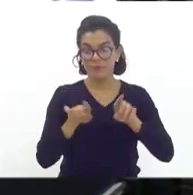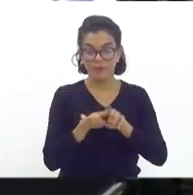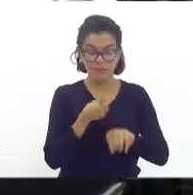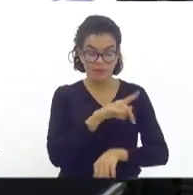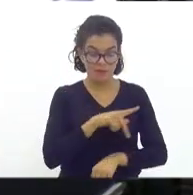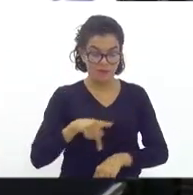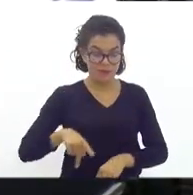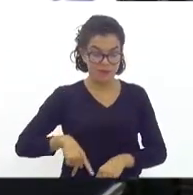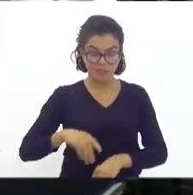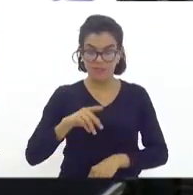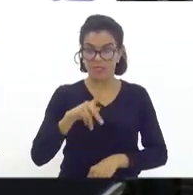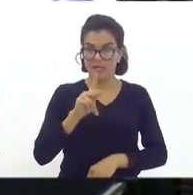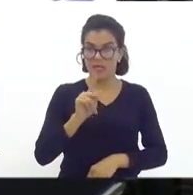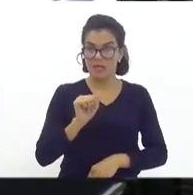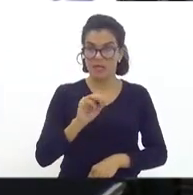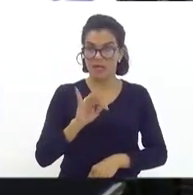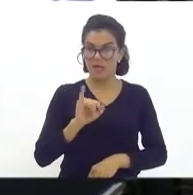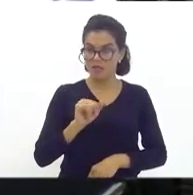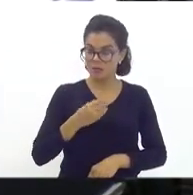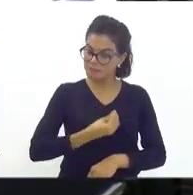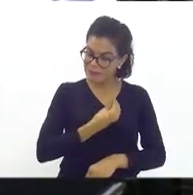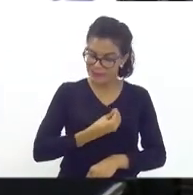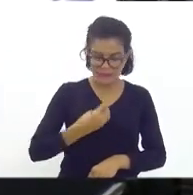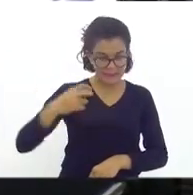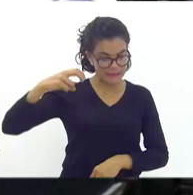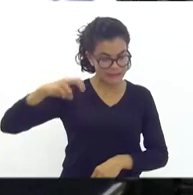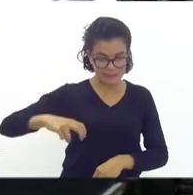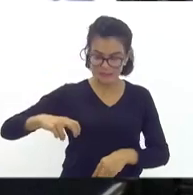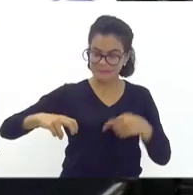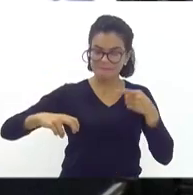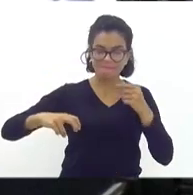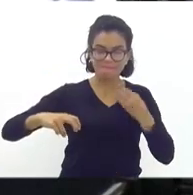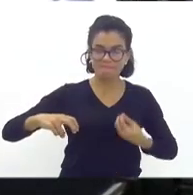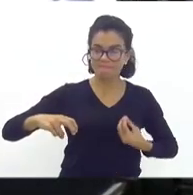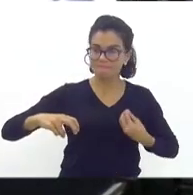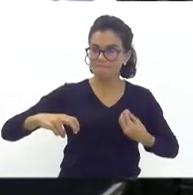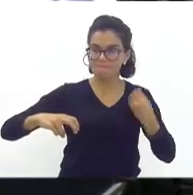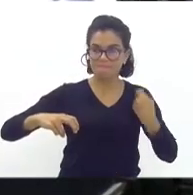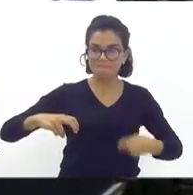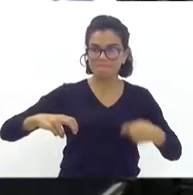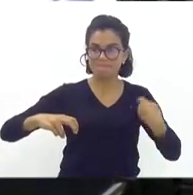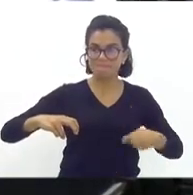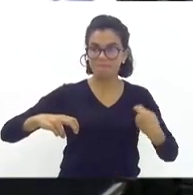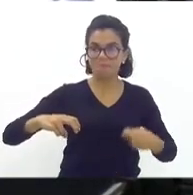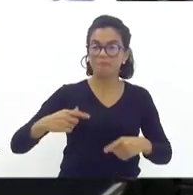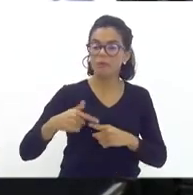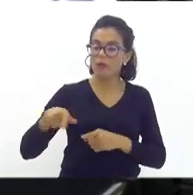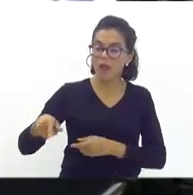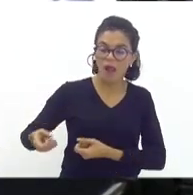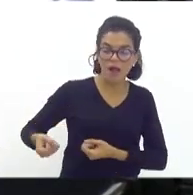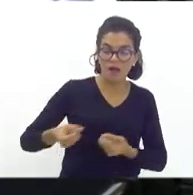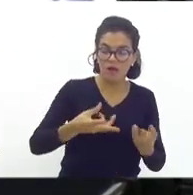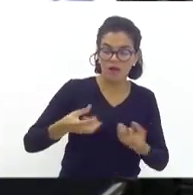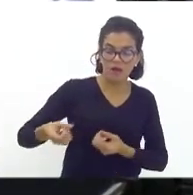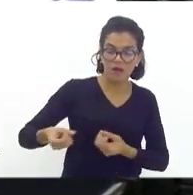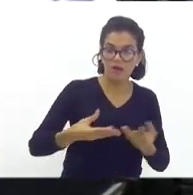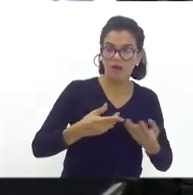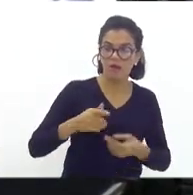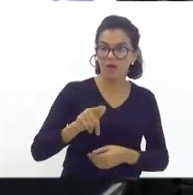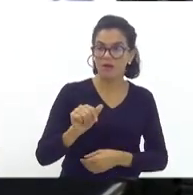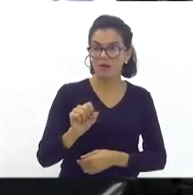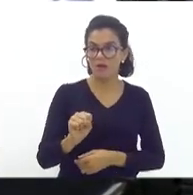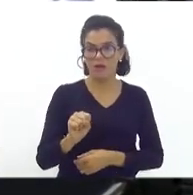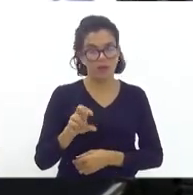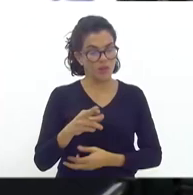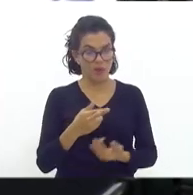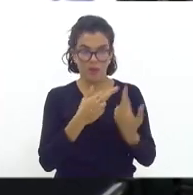também a Kátia ela tem que estar aqui para se explicar porque pelo que eu tô entendendo isso já não para quem ela fornece não é uma competência da